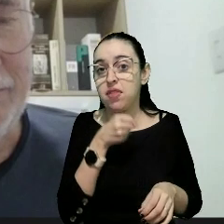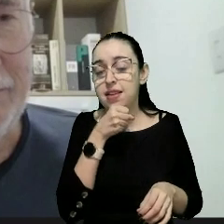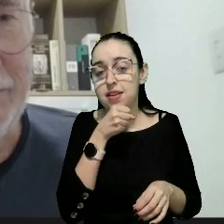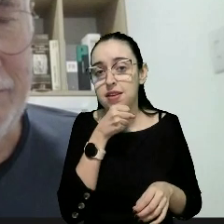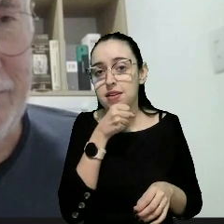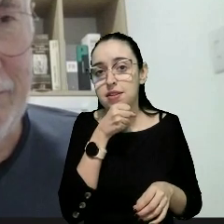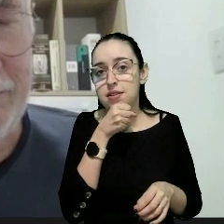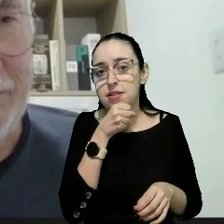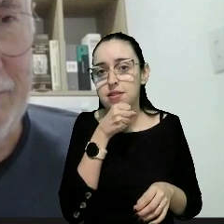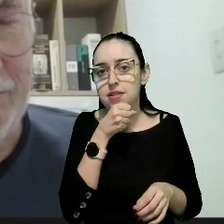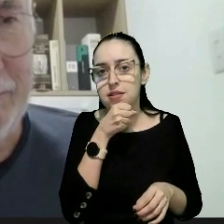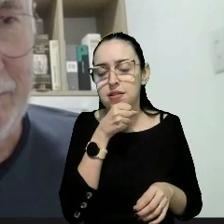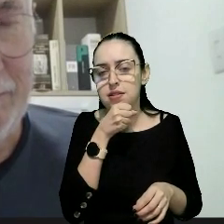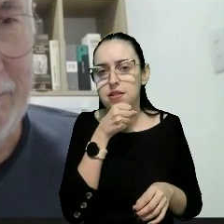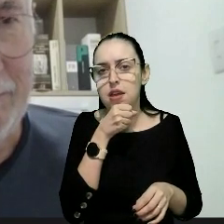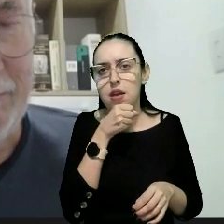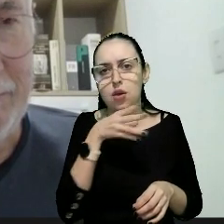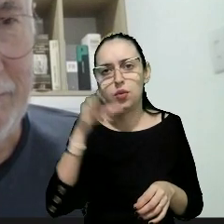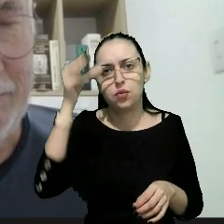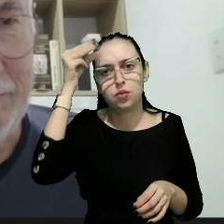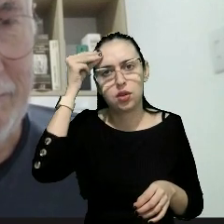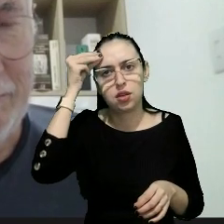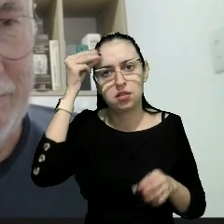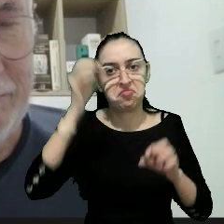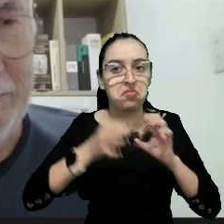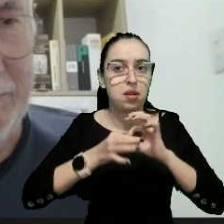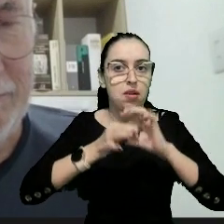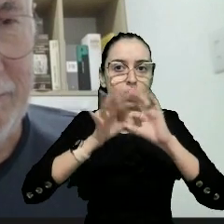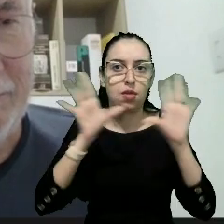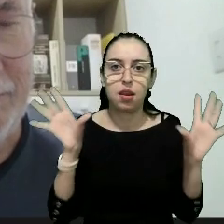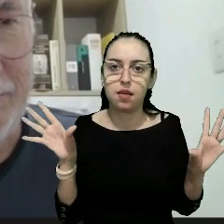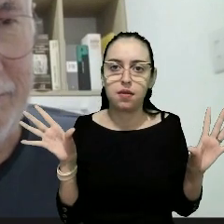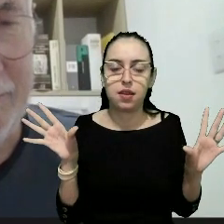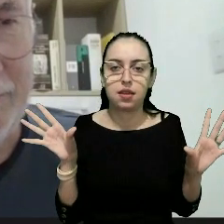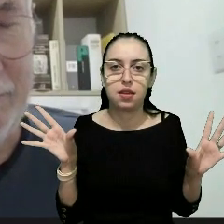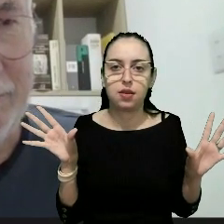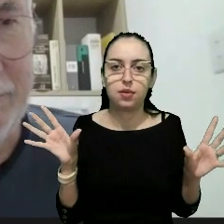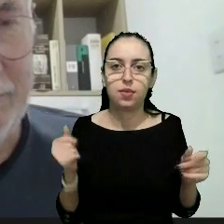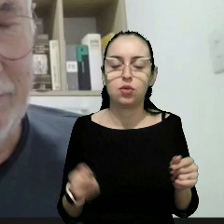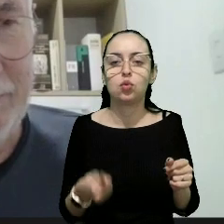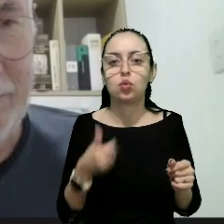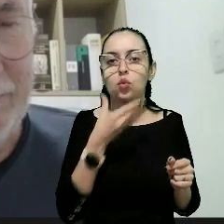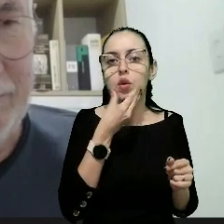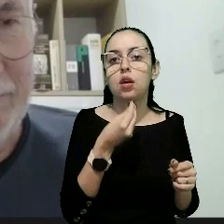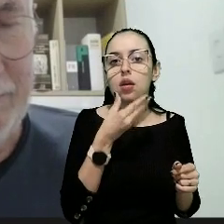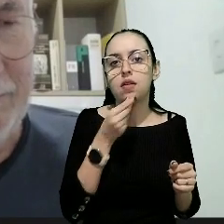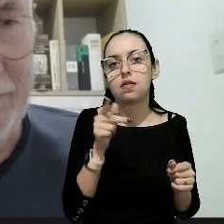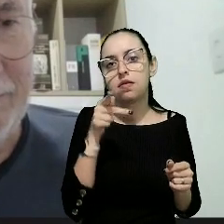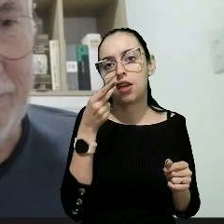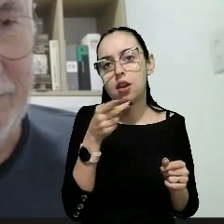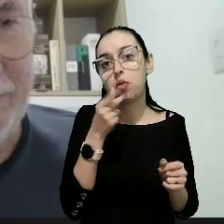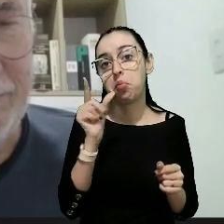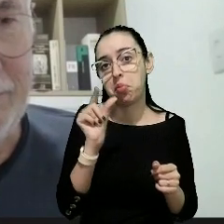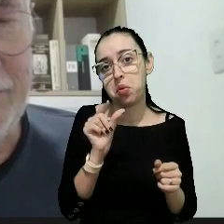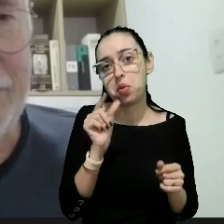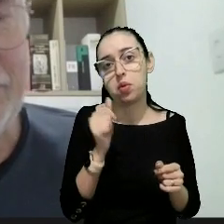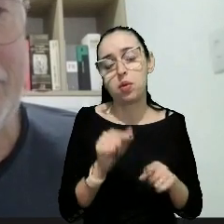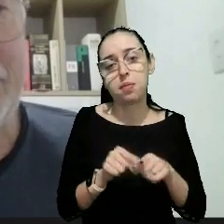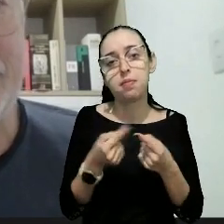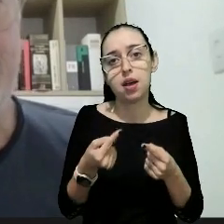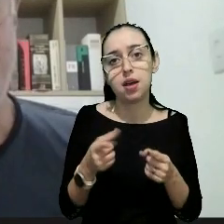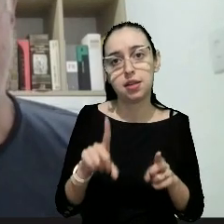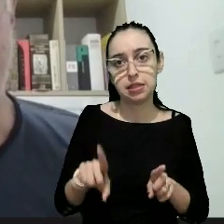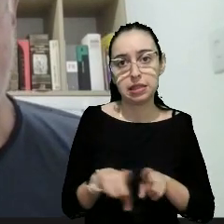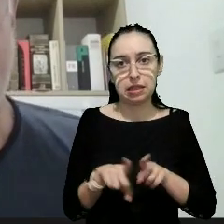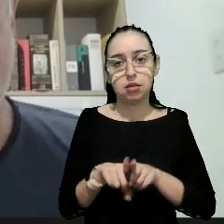essa velhice, né? essa maturidade com mais liberdade. E os homens